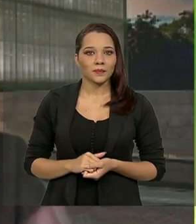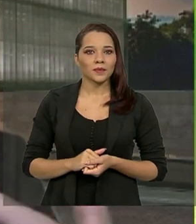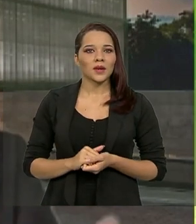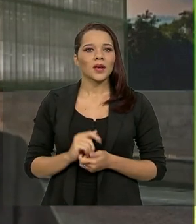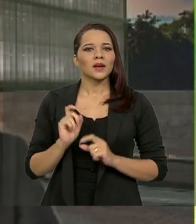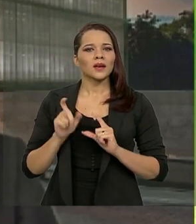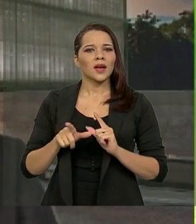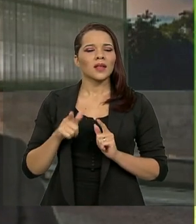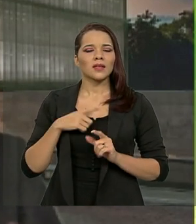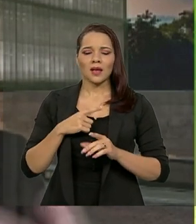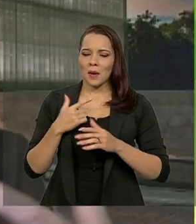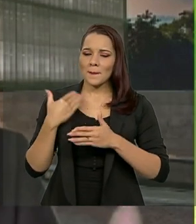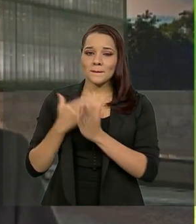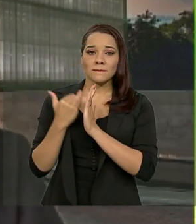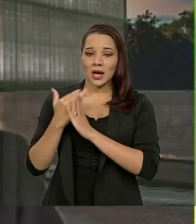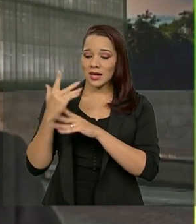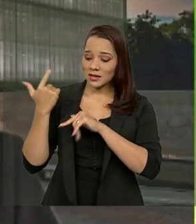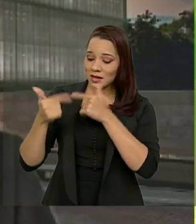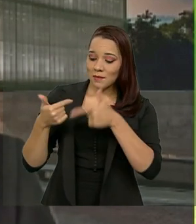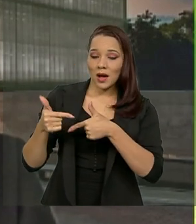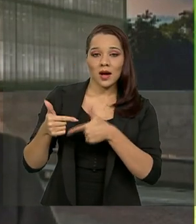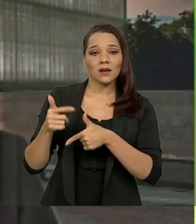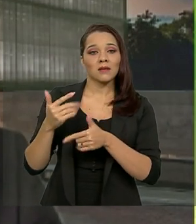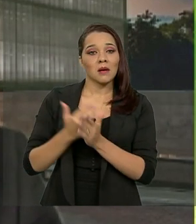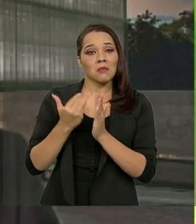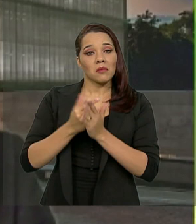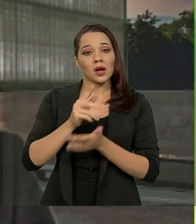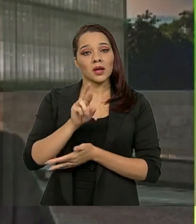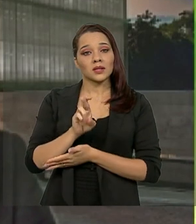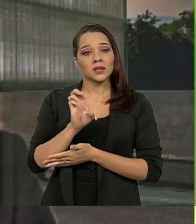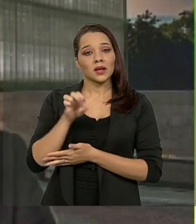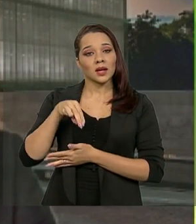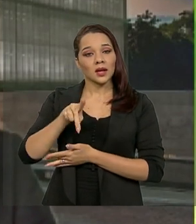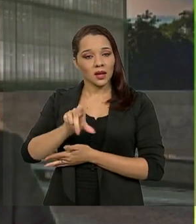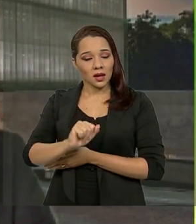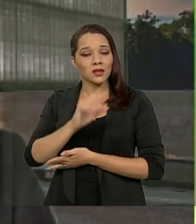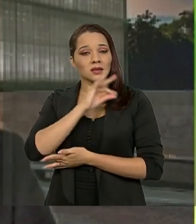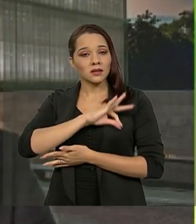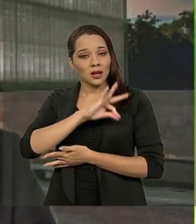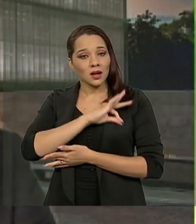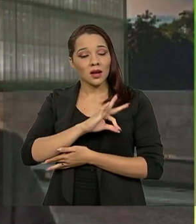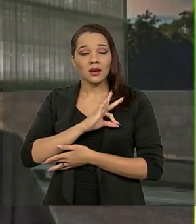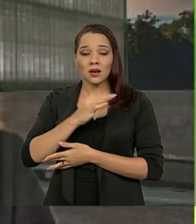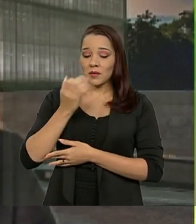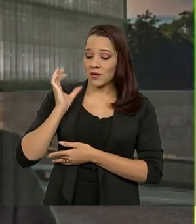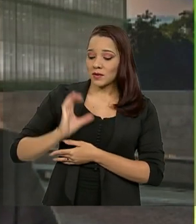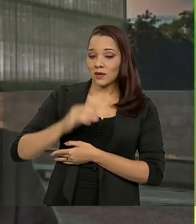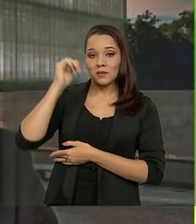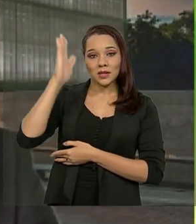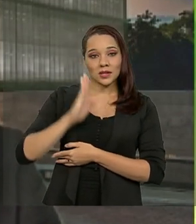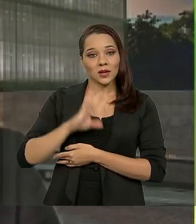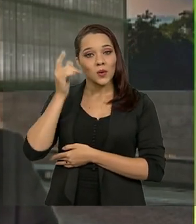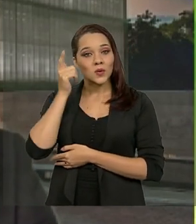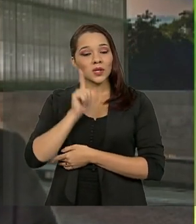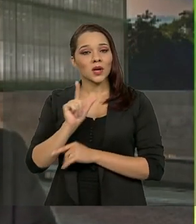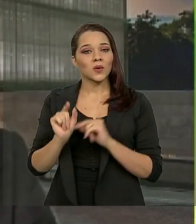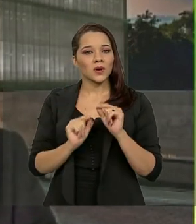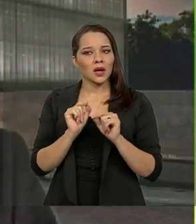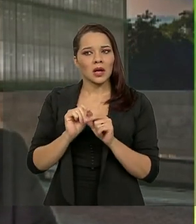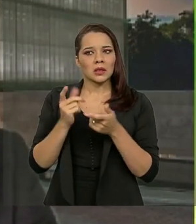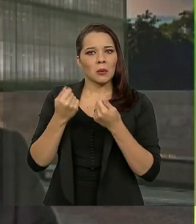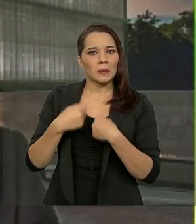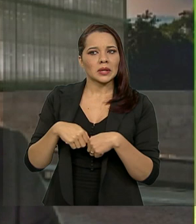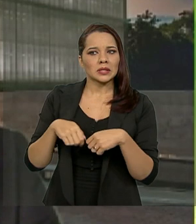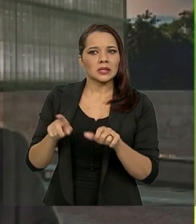geração de emprego e renda para que o cidadão brasileiro possa ficar menos